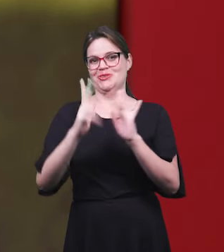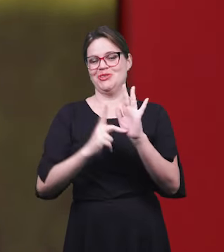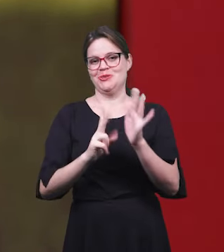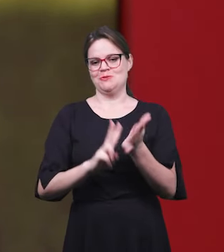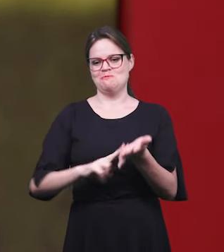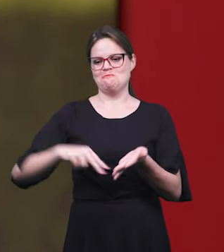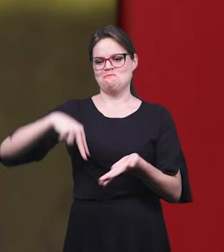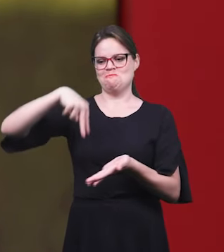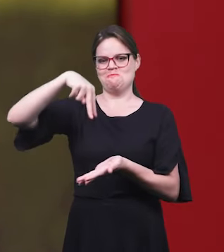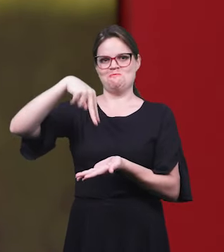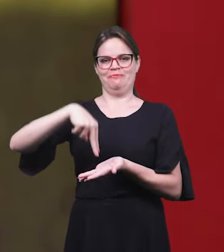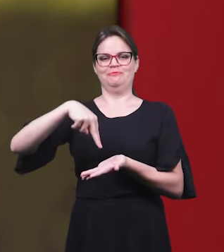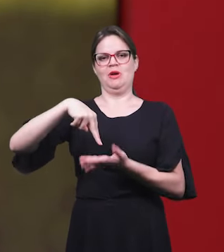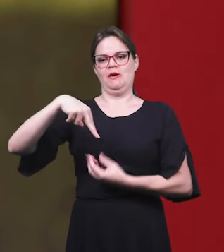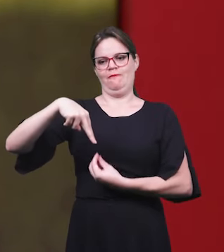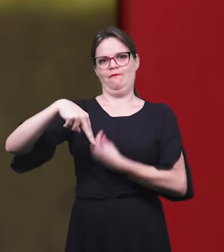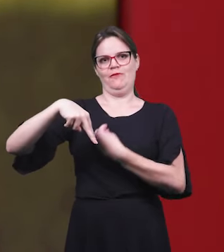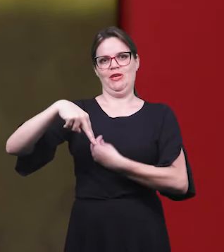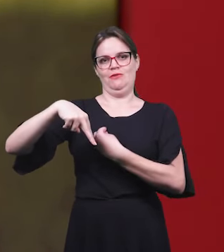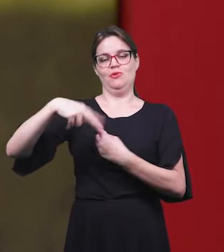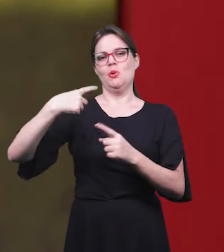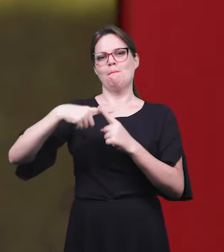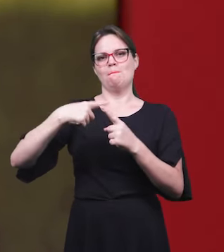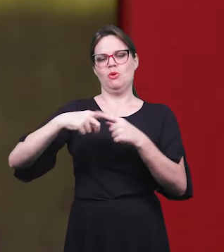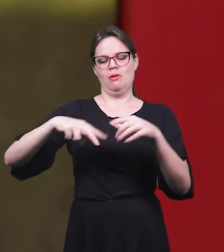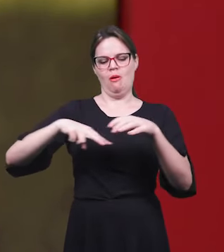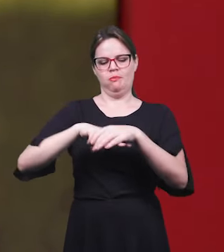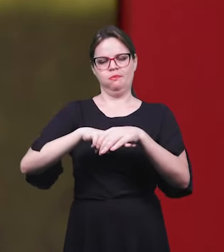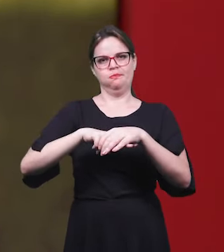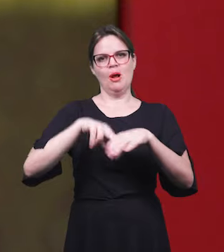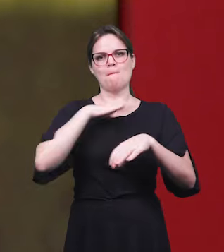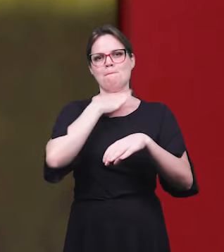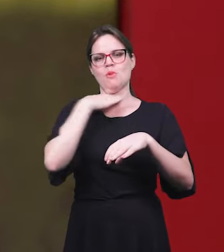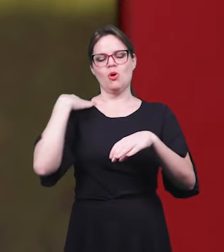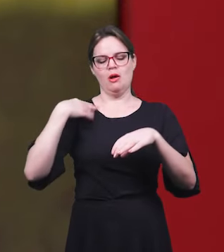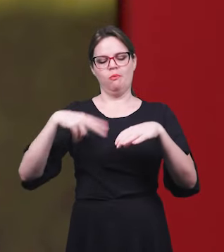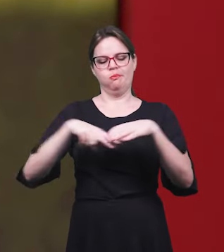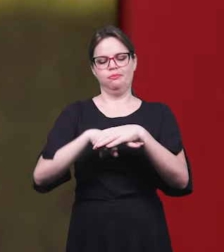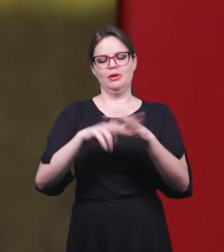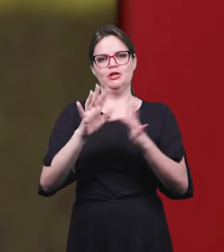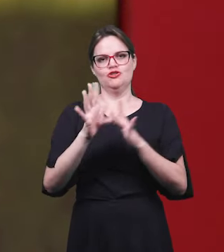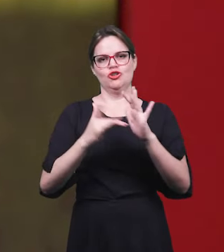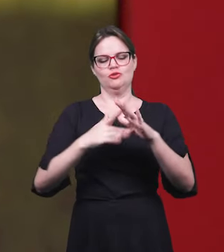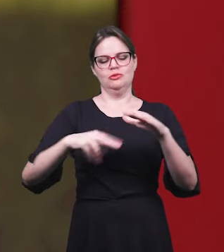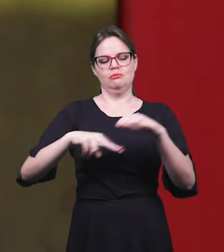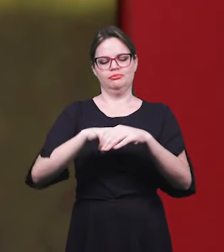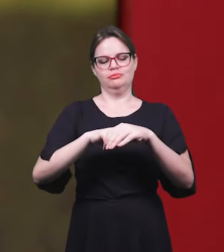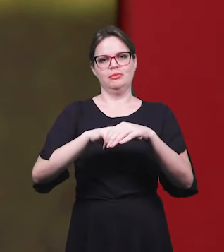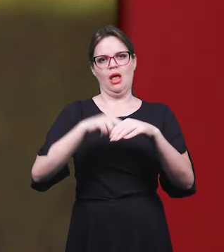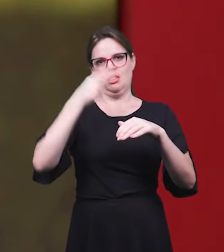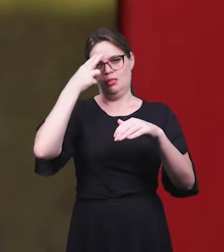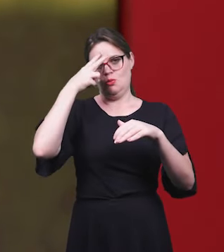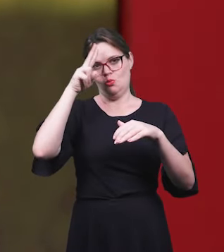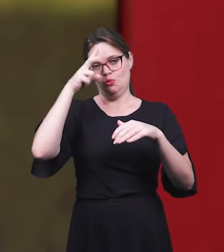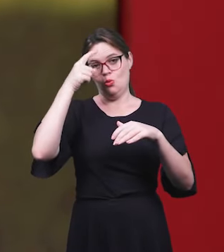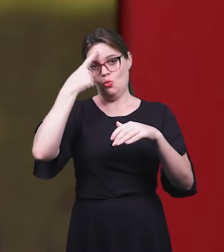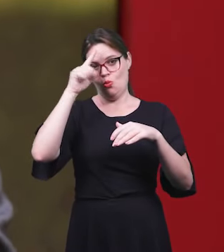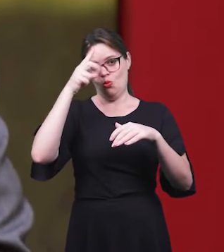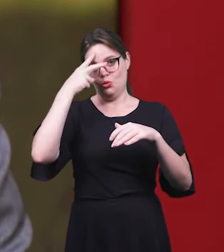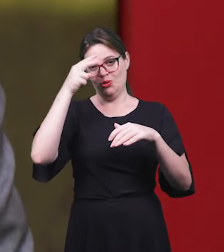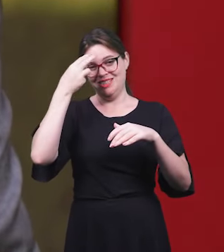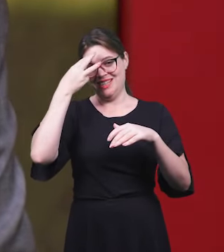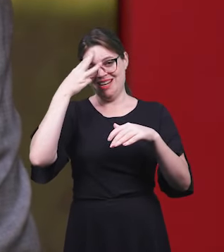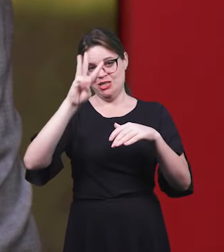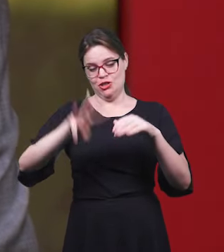estamos vivendo no terceiro dia, o Senhor Jesus ressuscitou no terceiro dia, fala da morte e ressurreição, e a família, que